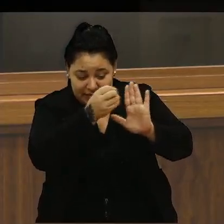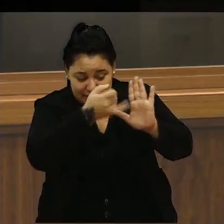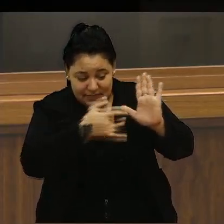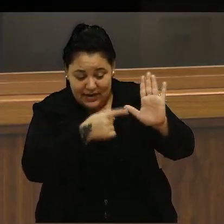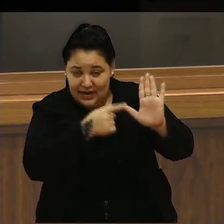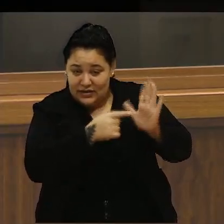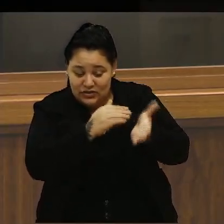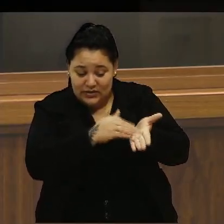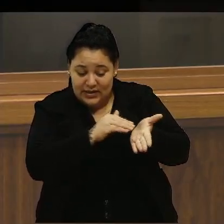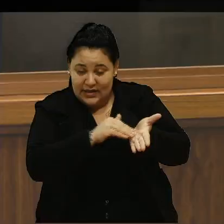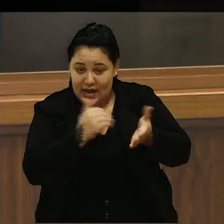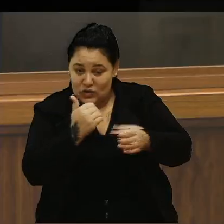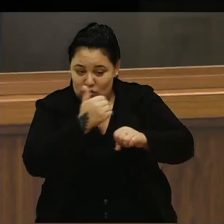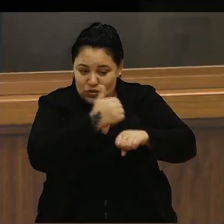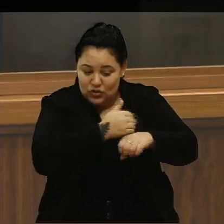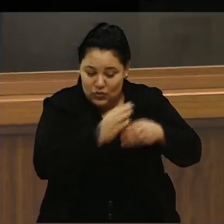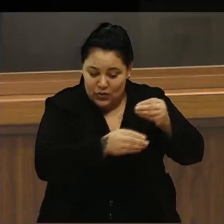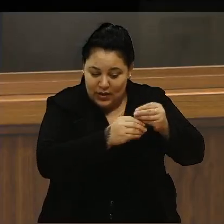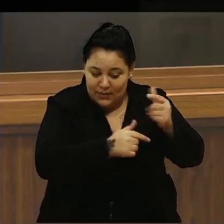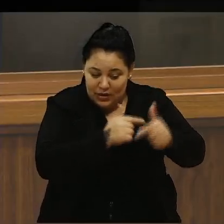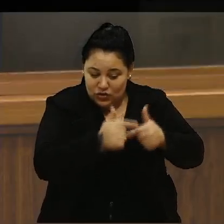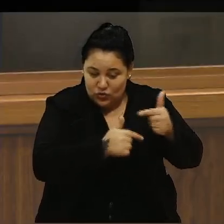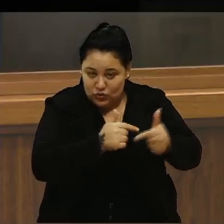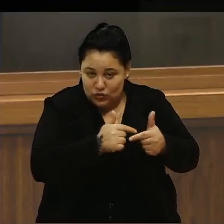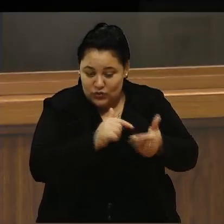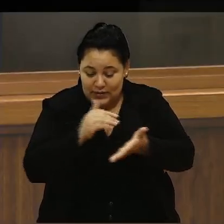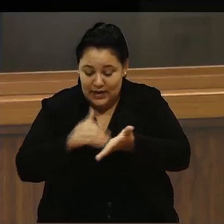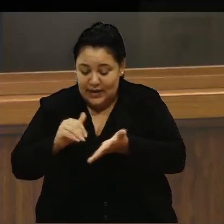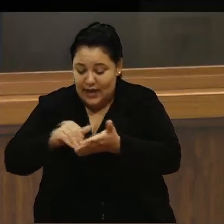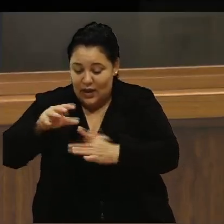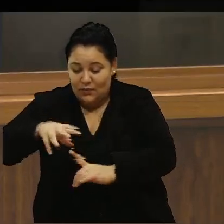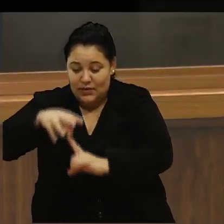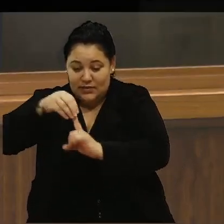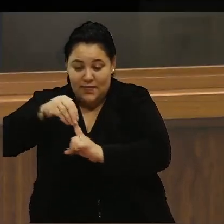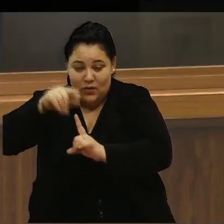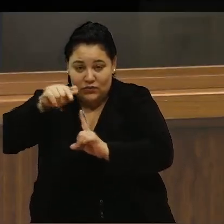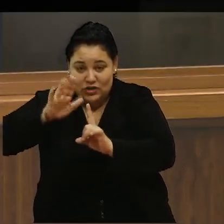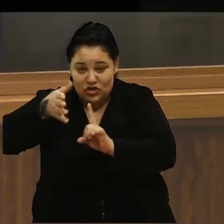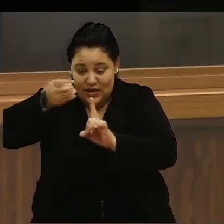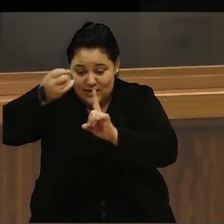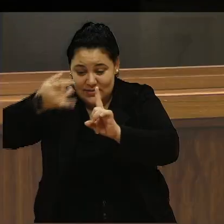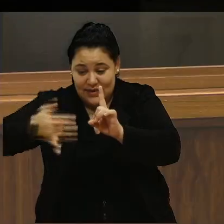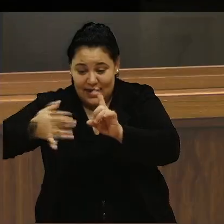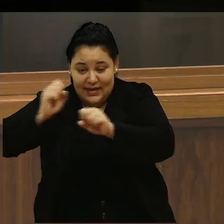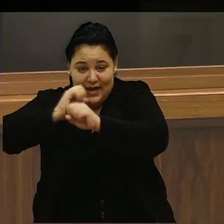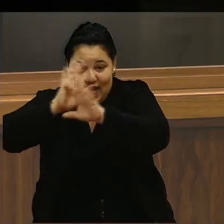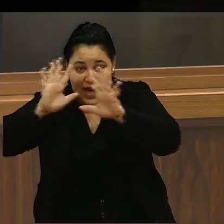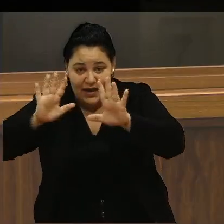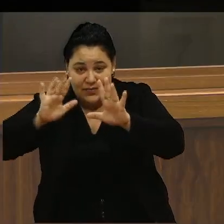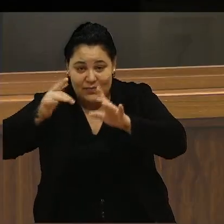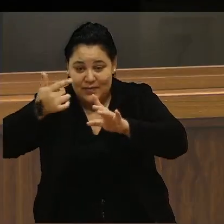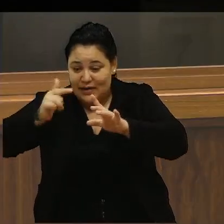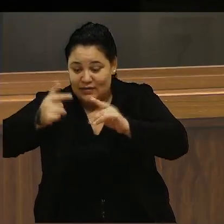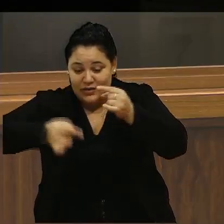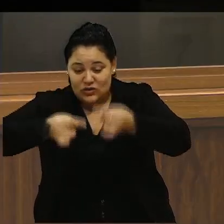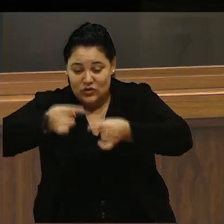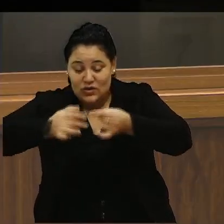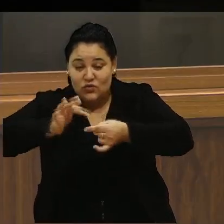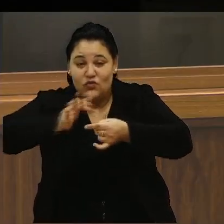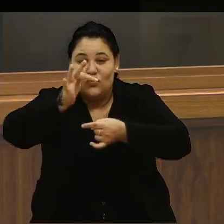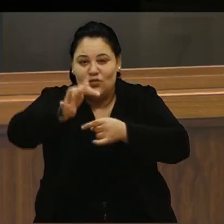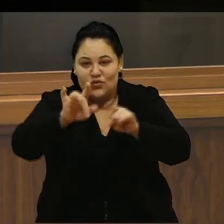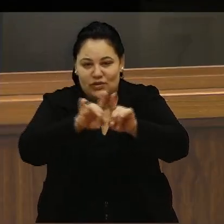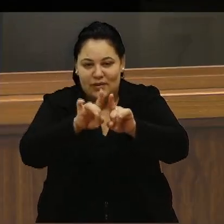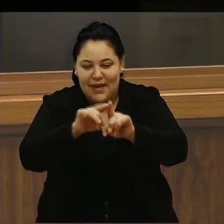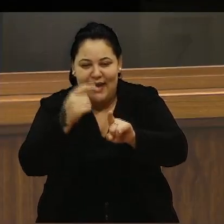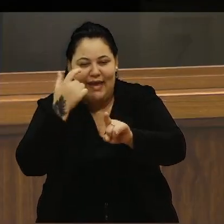e o secretário titular evidente para não haver nenhuma discussão futura de